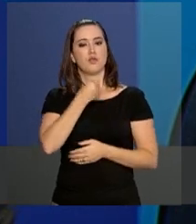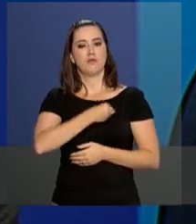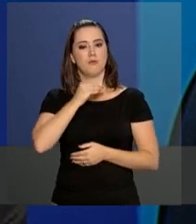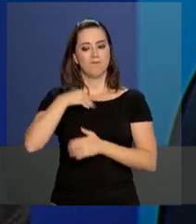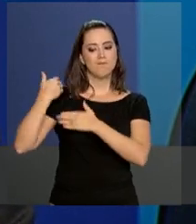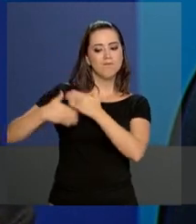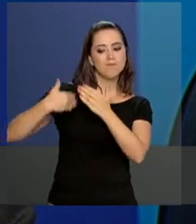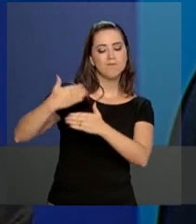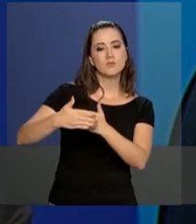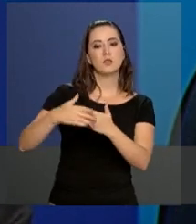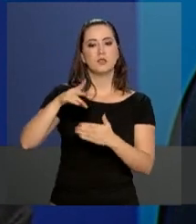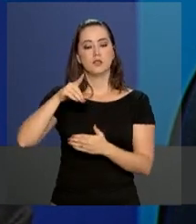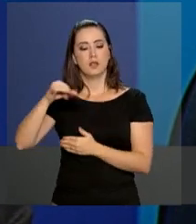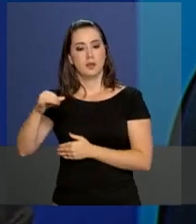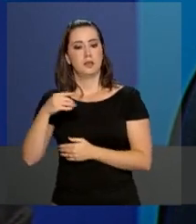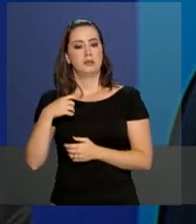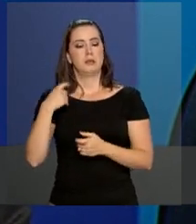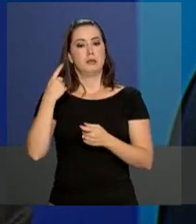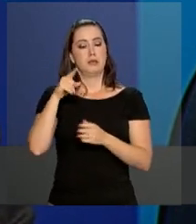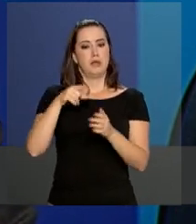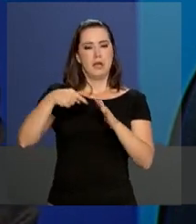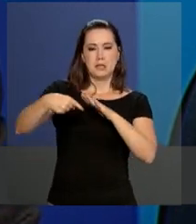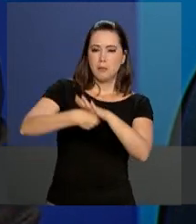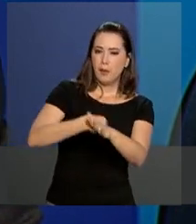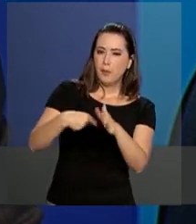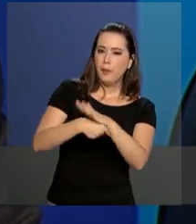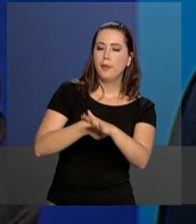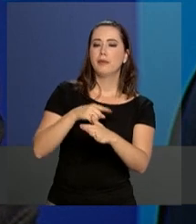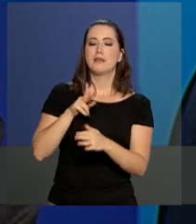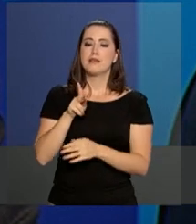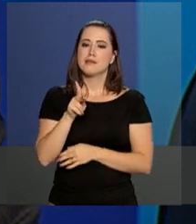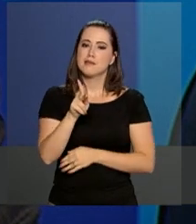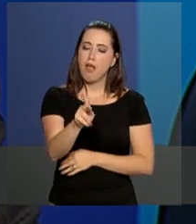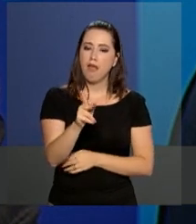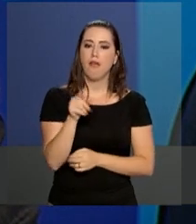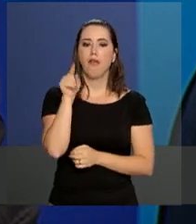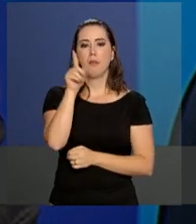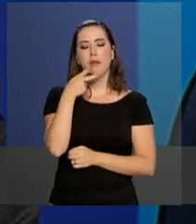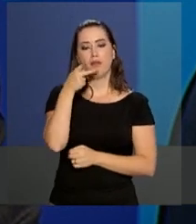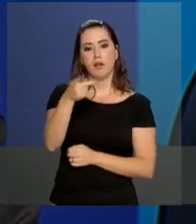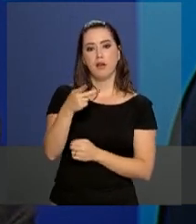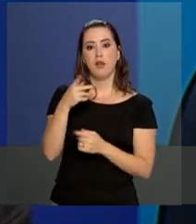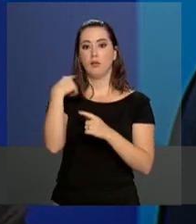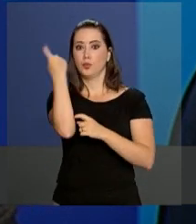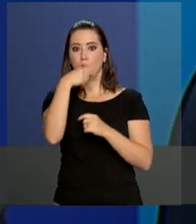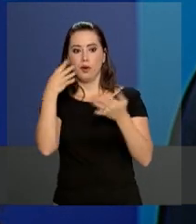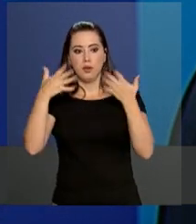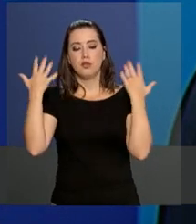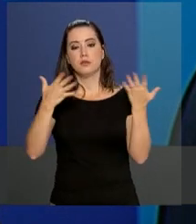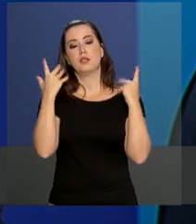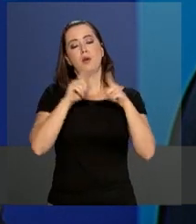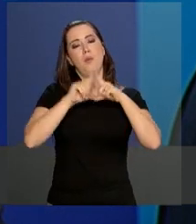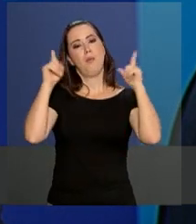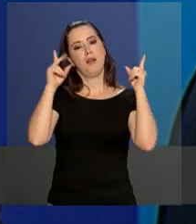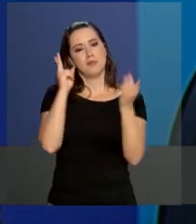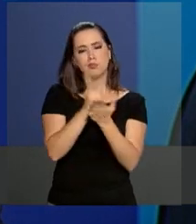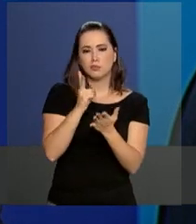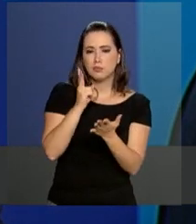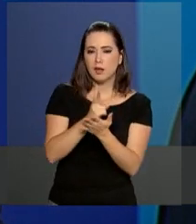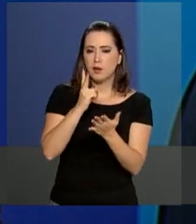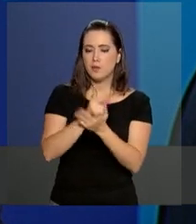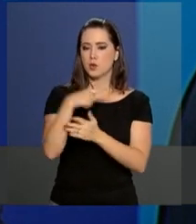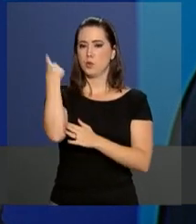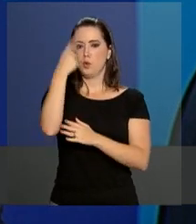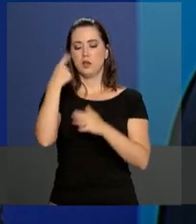nesses últimos dias a as perguntas muitas vezes eram direcionadas em relação a isso e mesmo com o dia com a